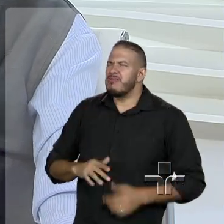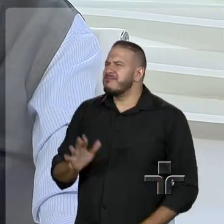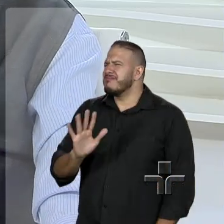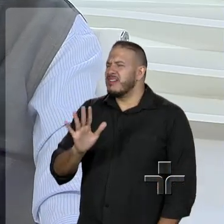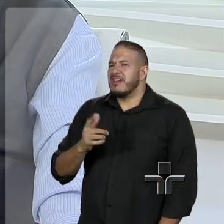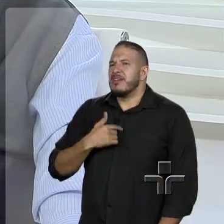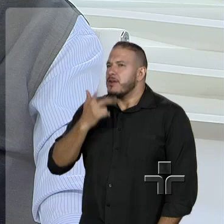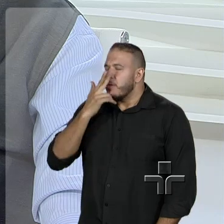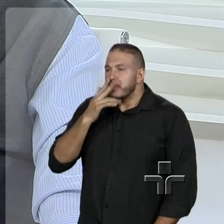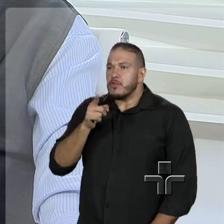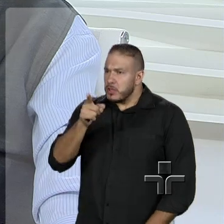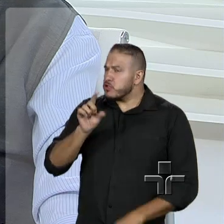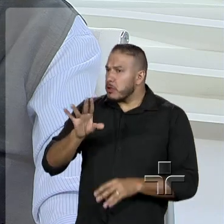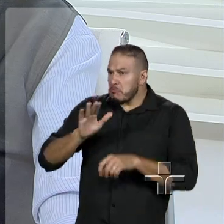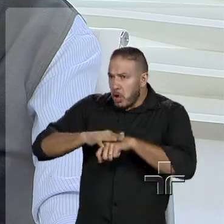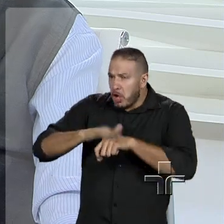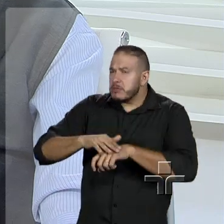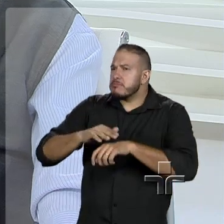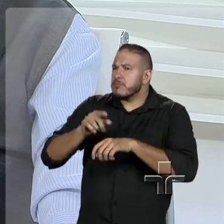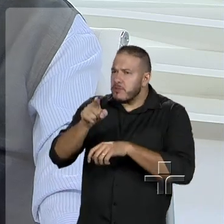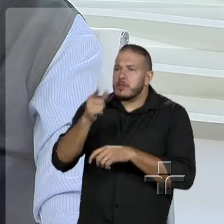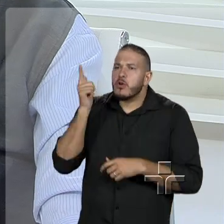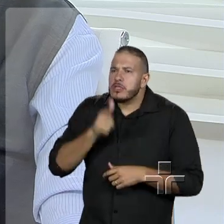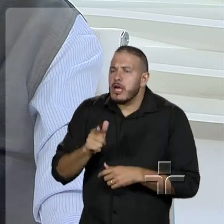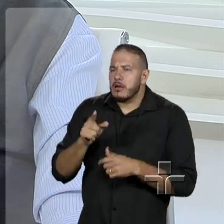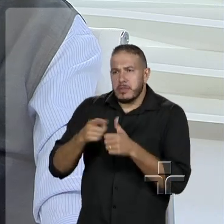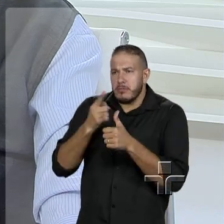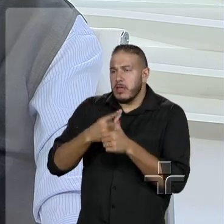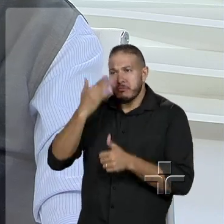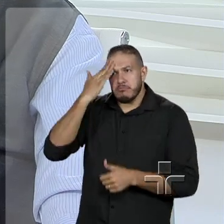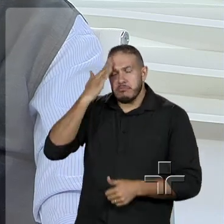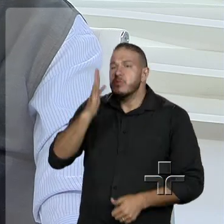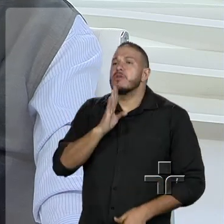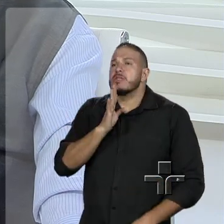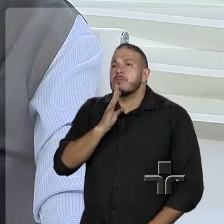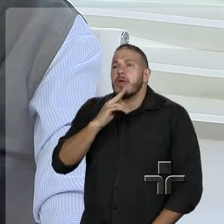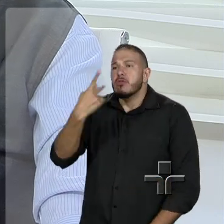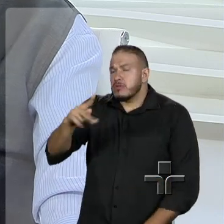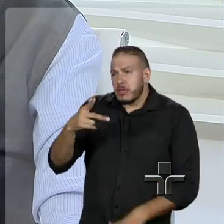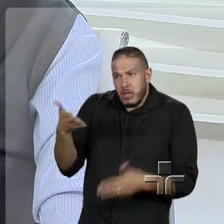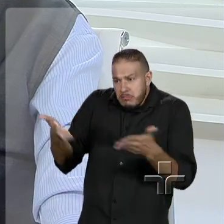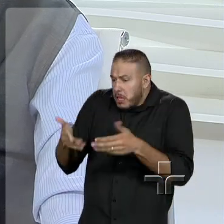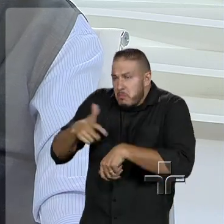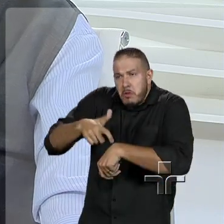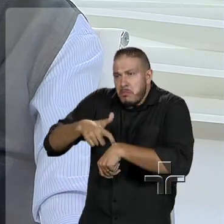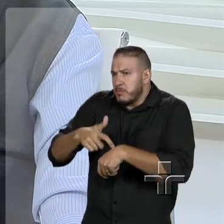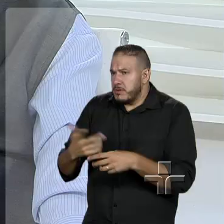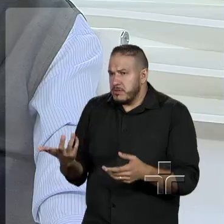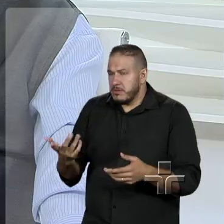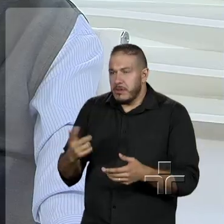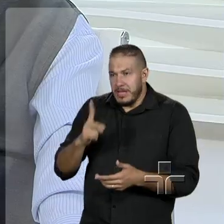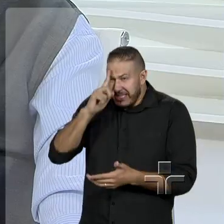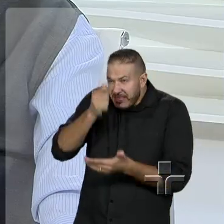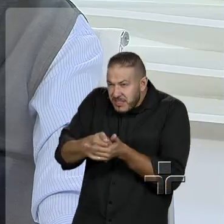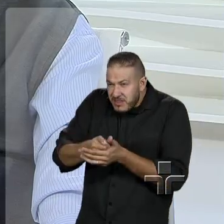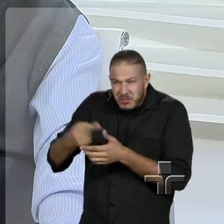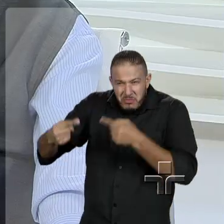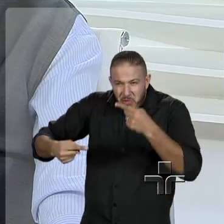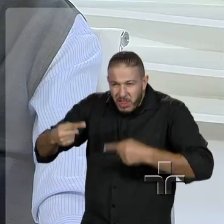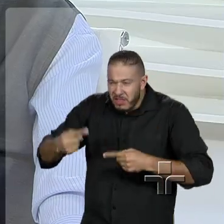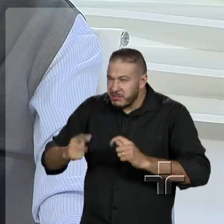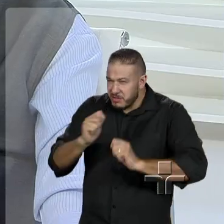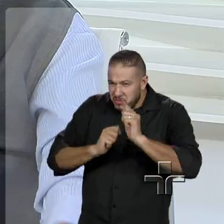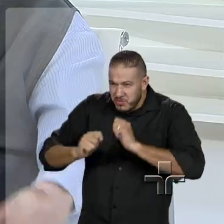faz aquilo que você pode fazer com o conhecimento que você tem naquele instante. A decisão da política